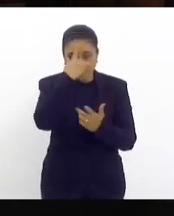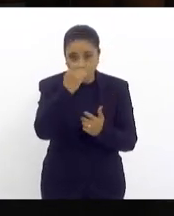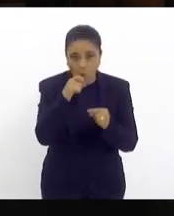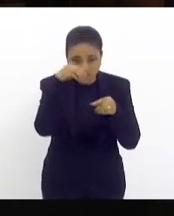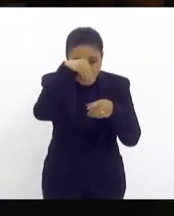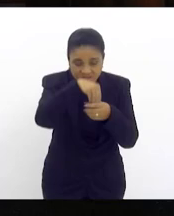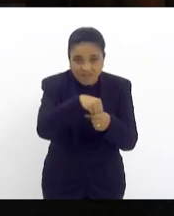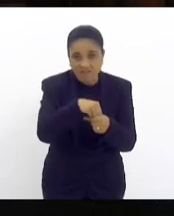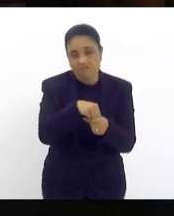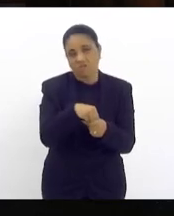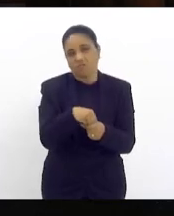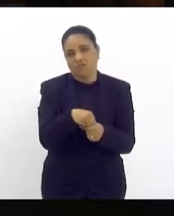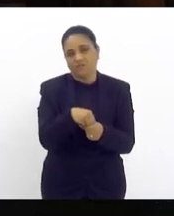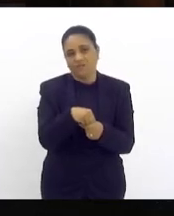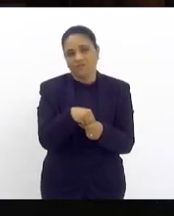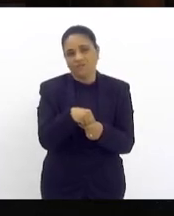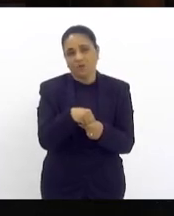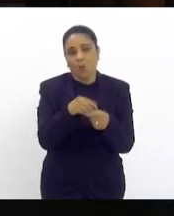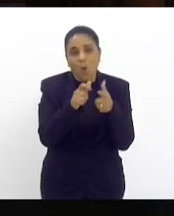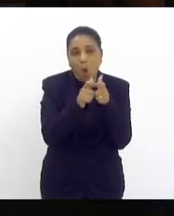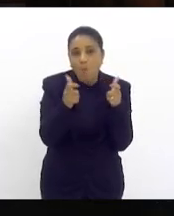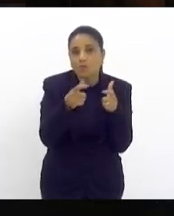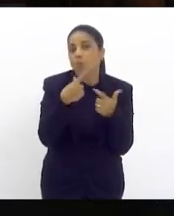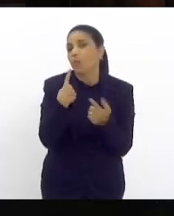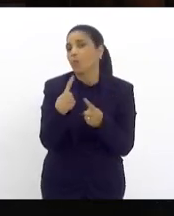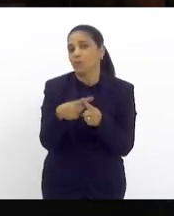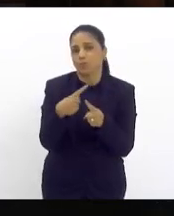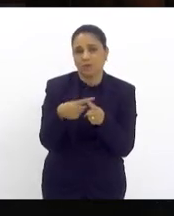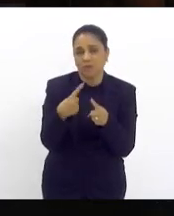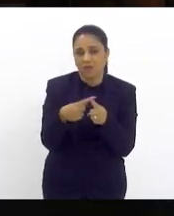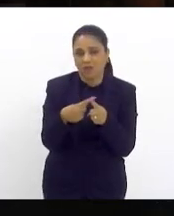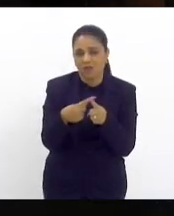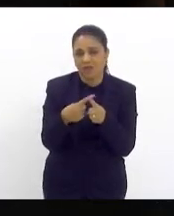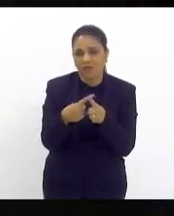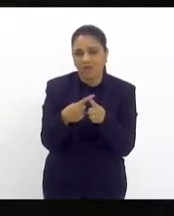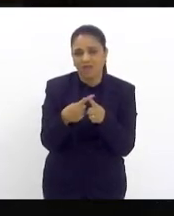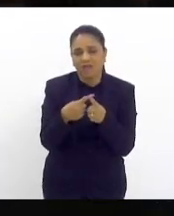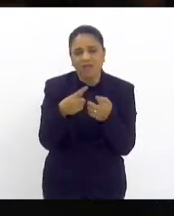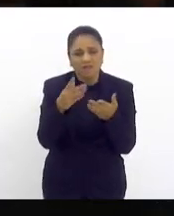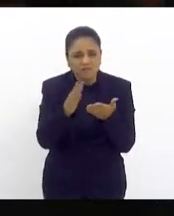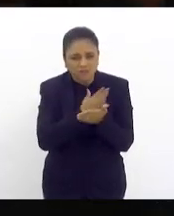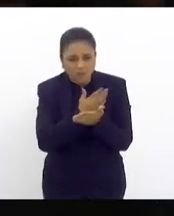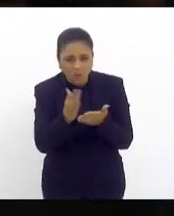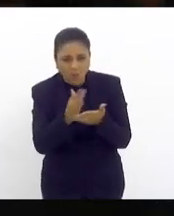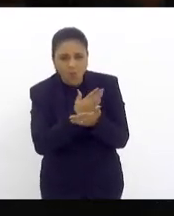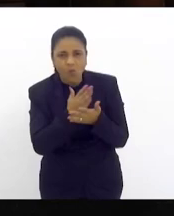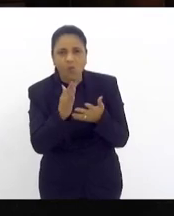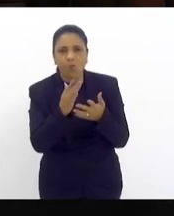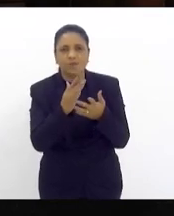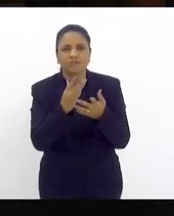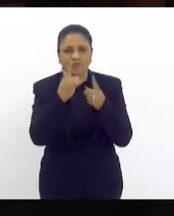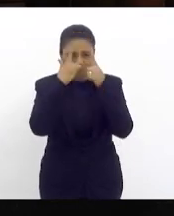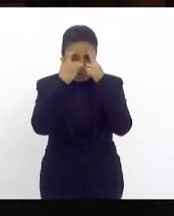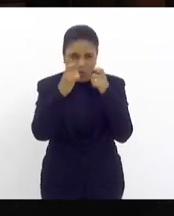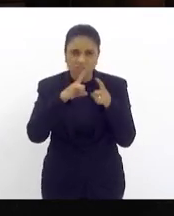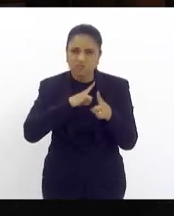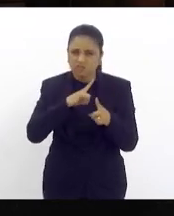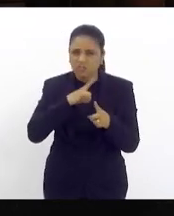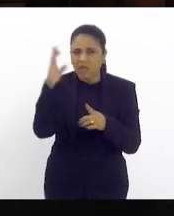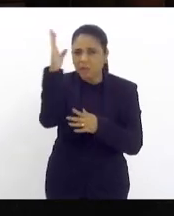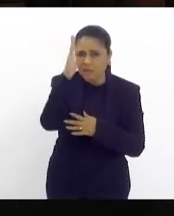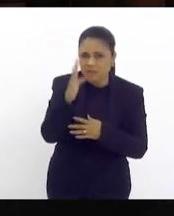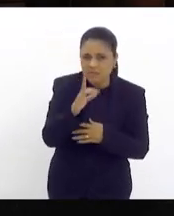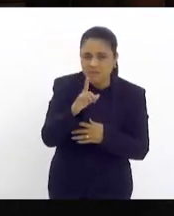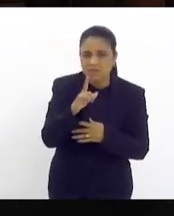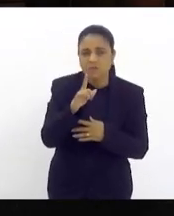o aumento desse índice que era algo que dentre tantas mazelas e violências que o nosso país meu pai sofre